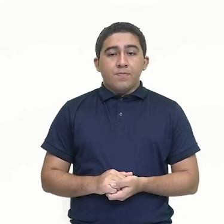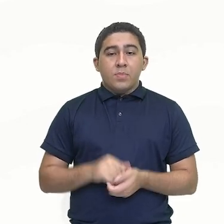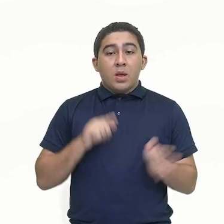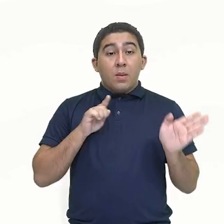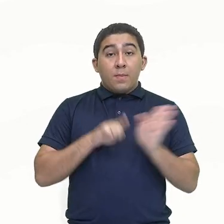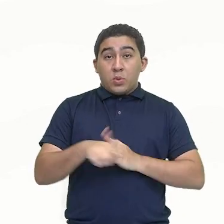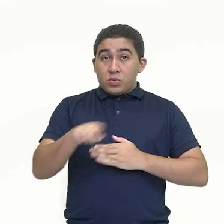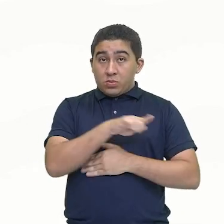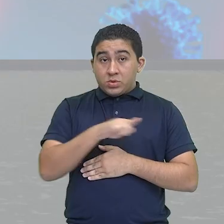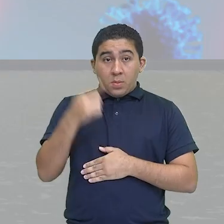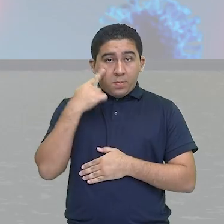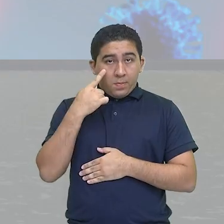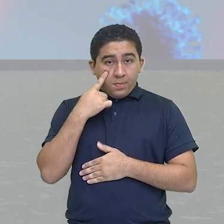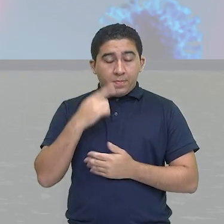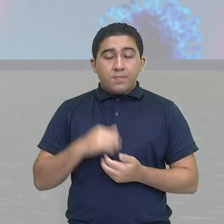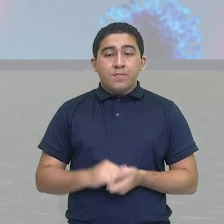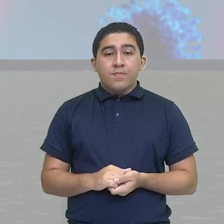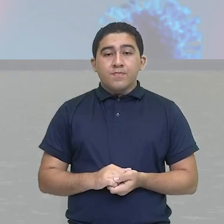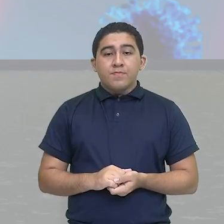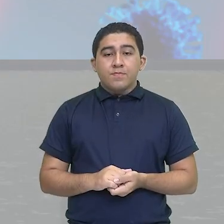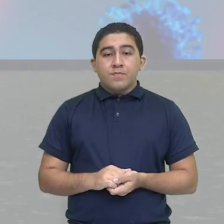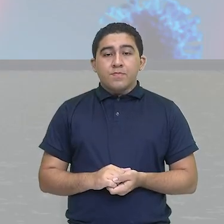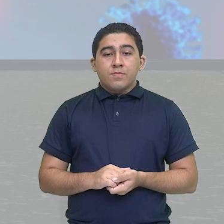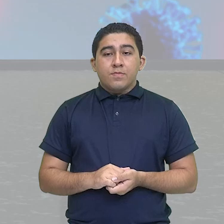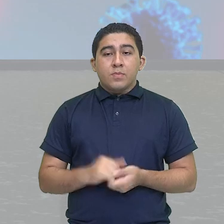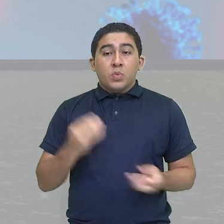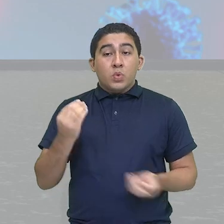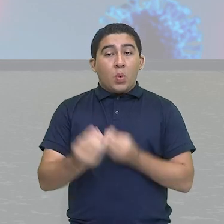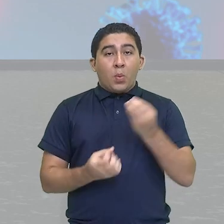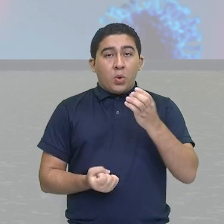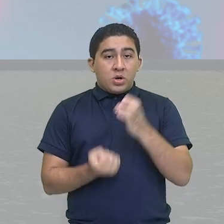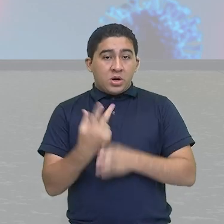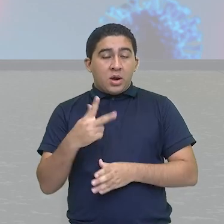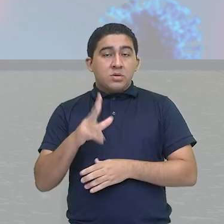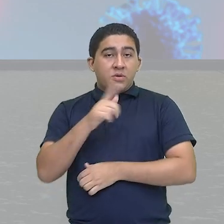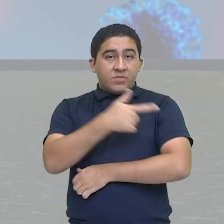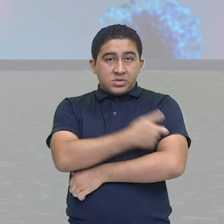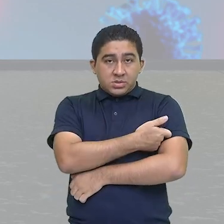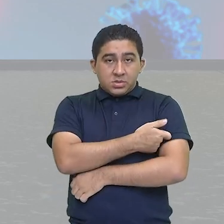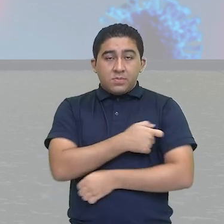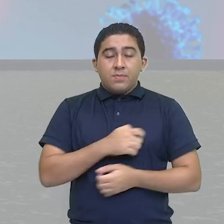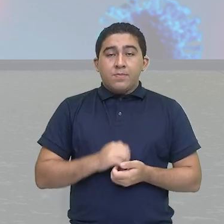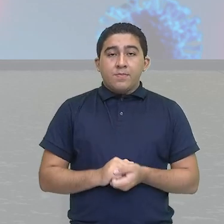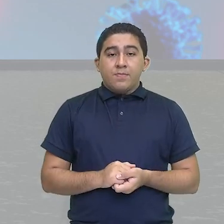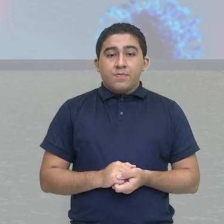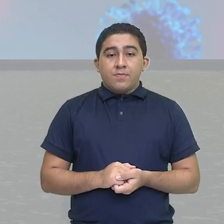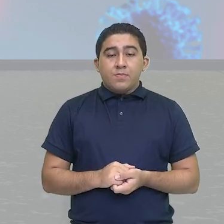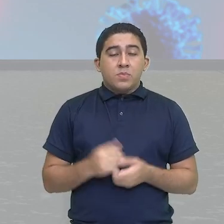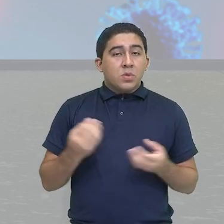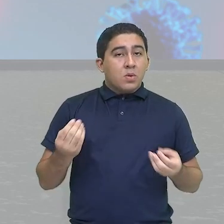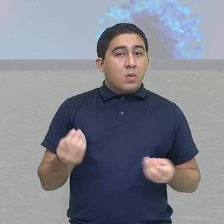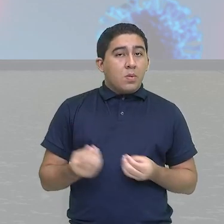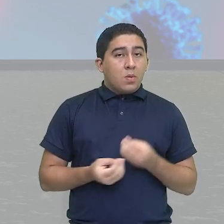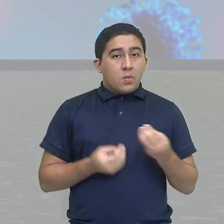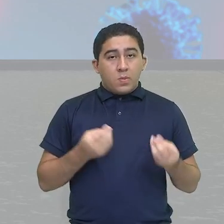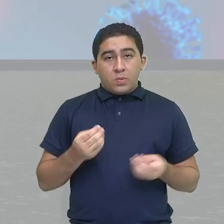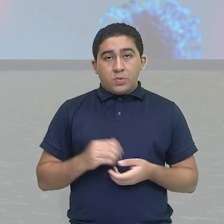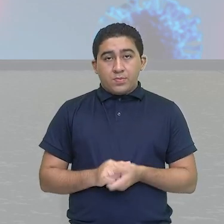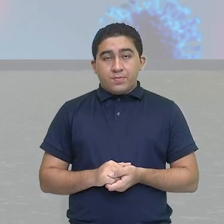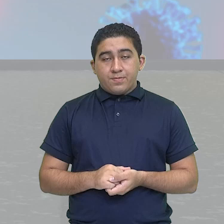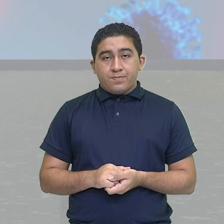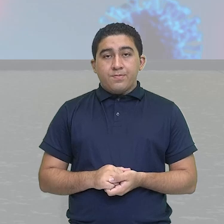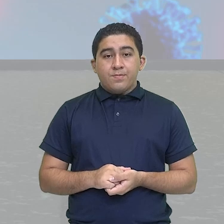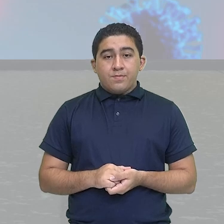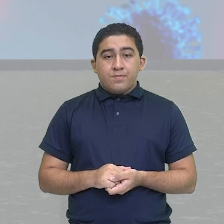pergunta para vocês. Como que foi criada a vacina, né? Como e quando essa vacina foi